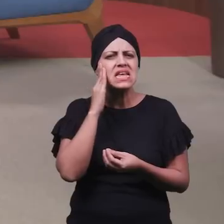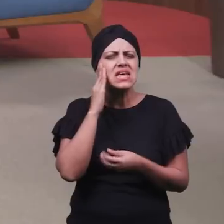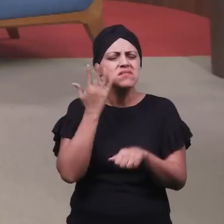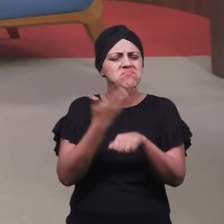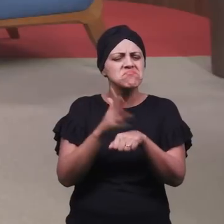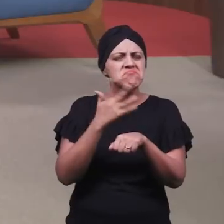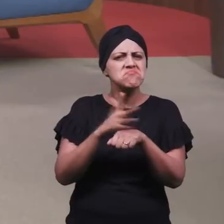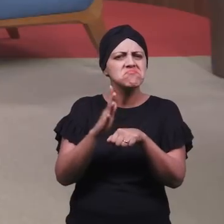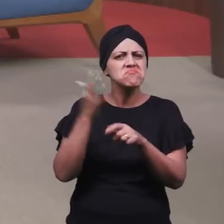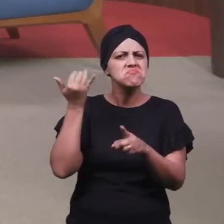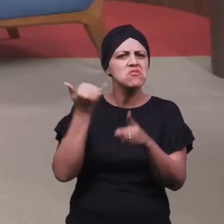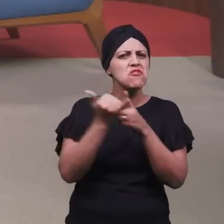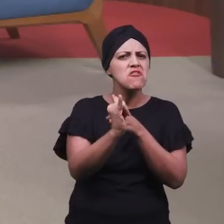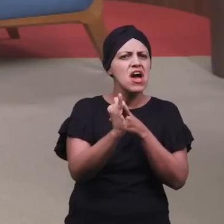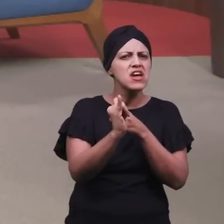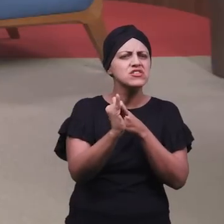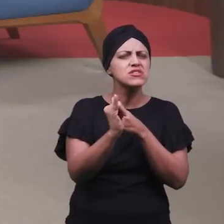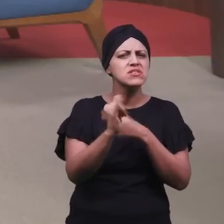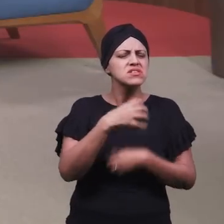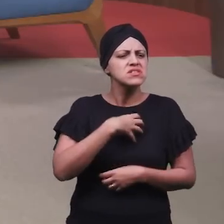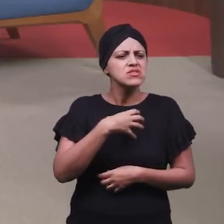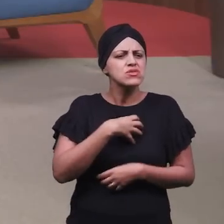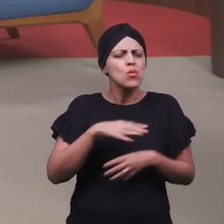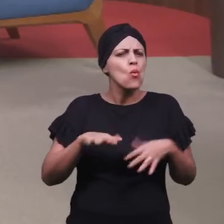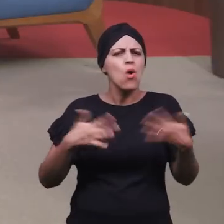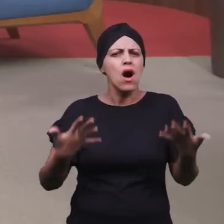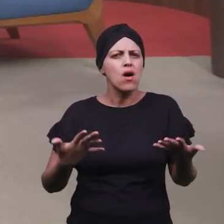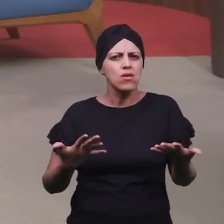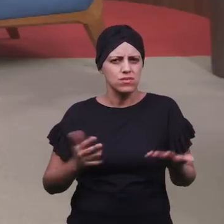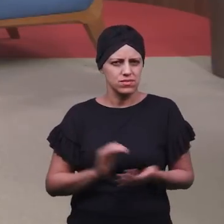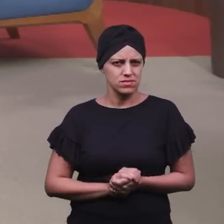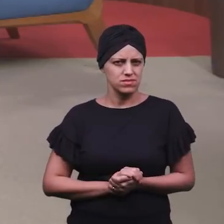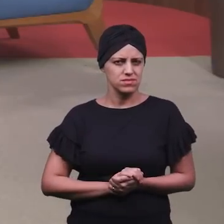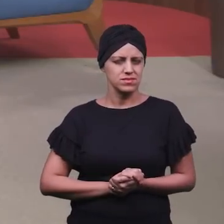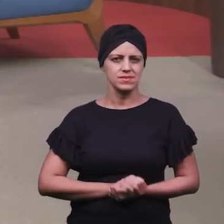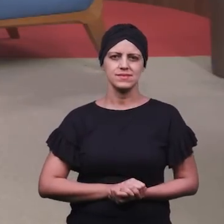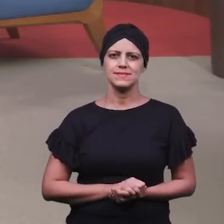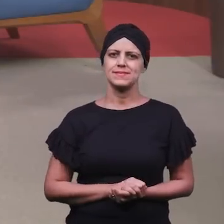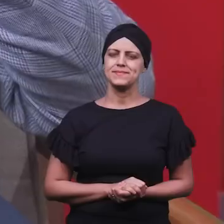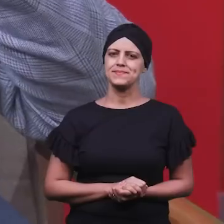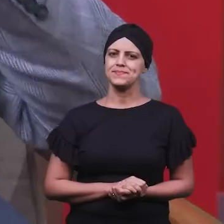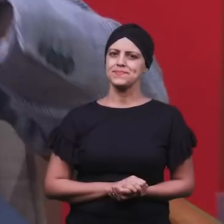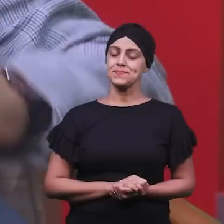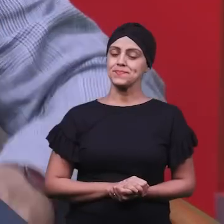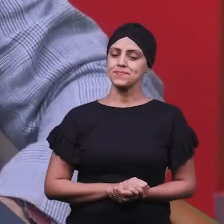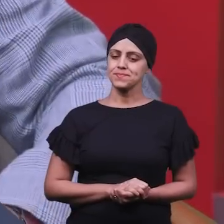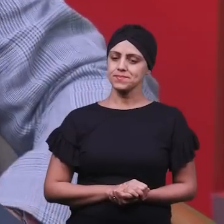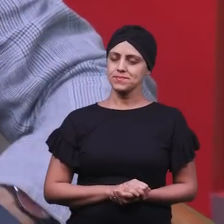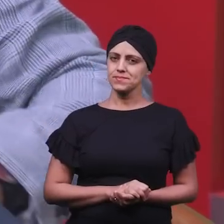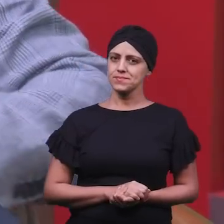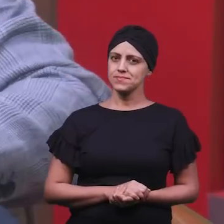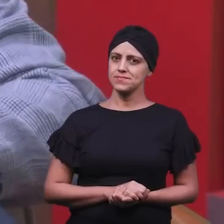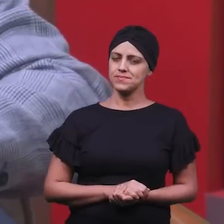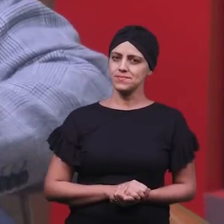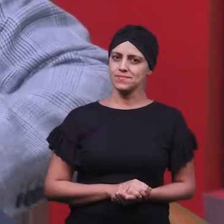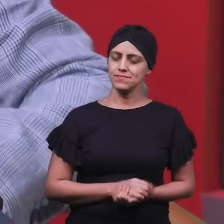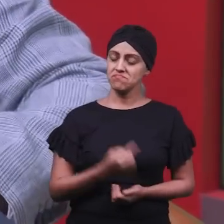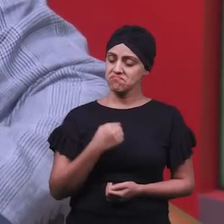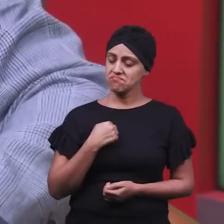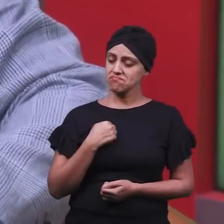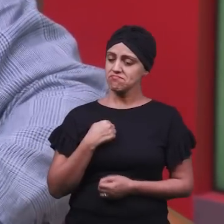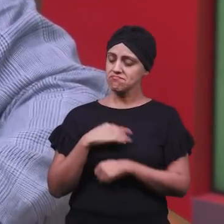a compreensão desse aspecto dentro do contexto da Páscoa? Eu estava até conversando